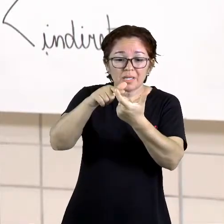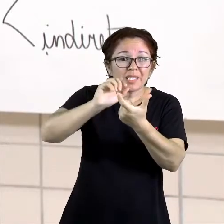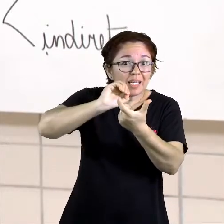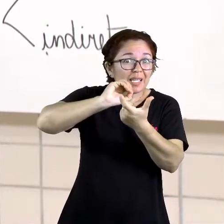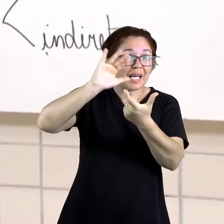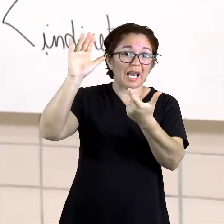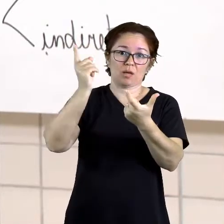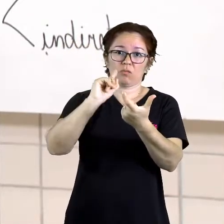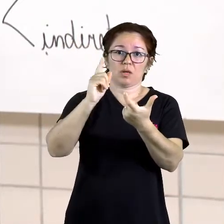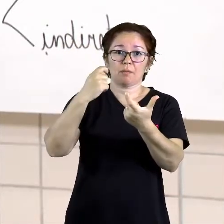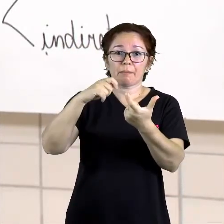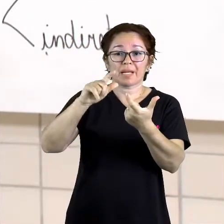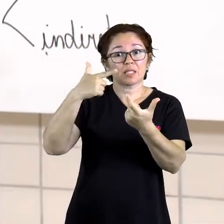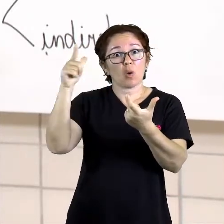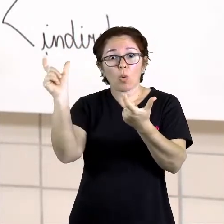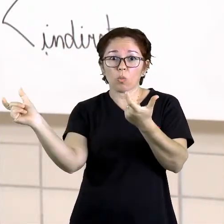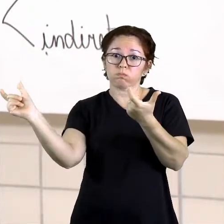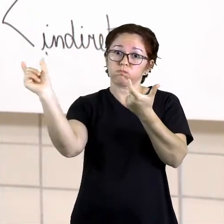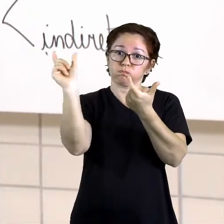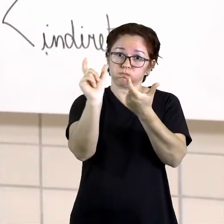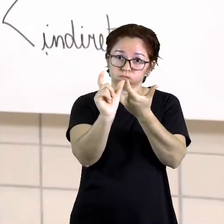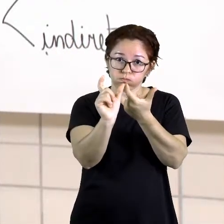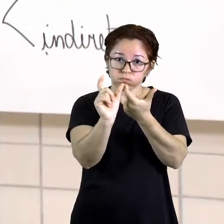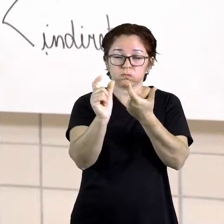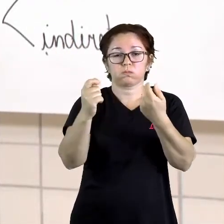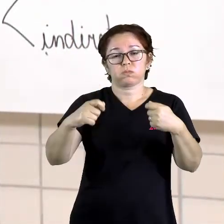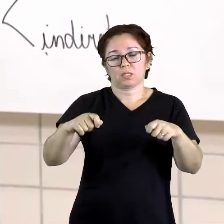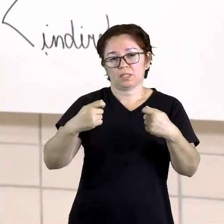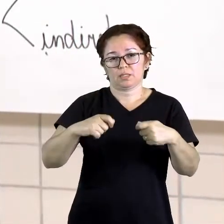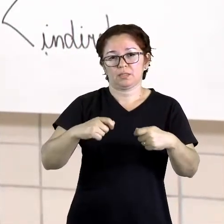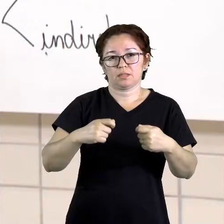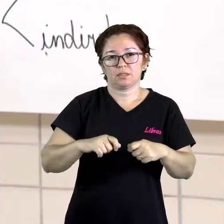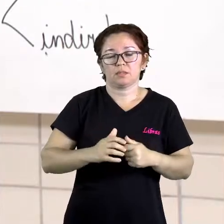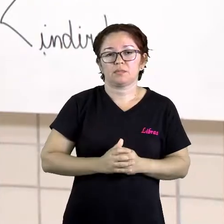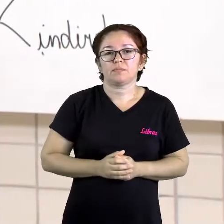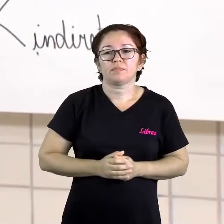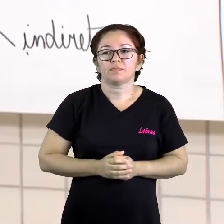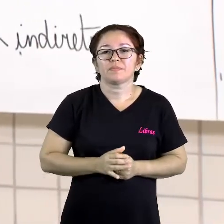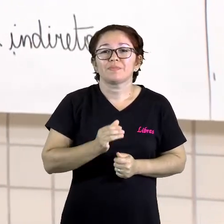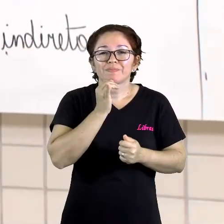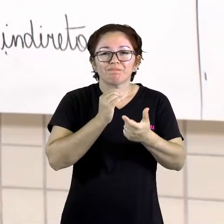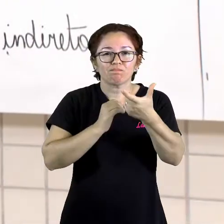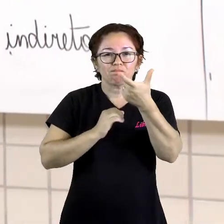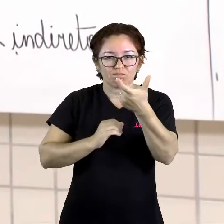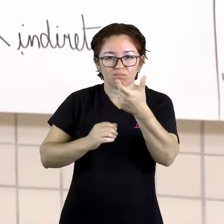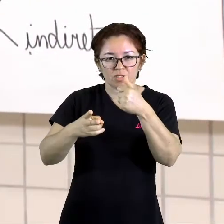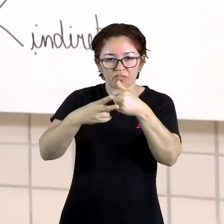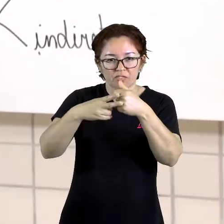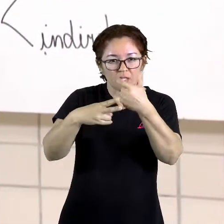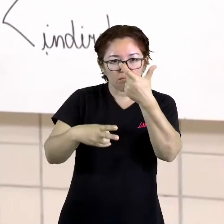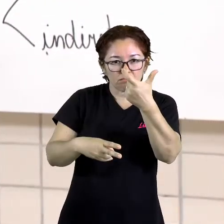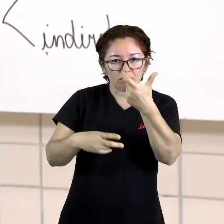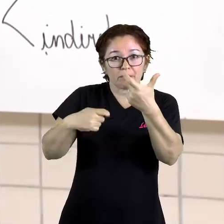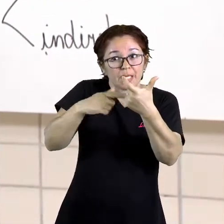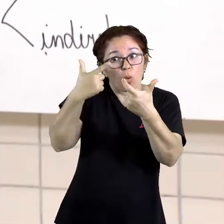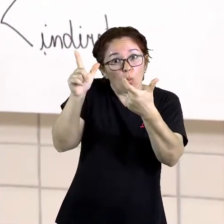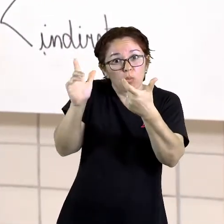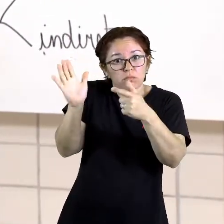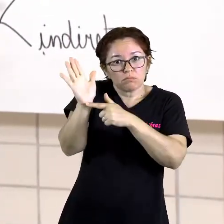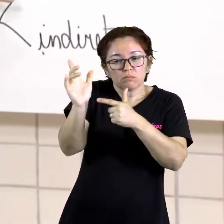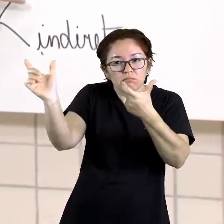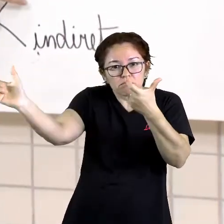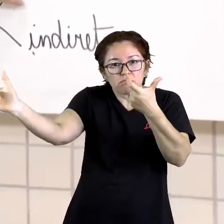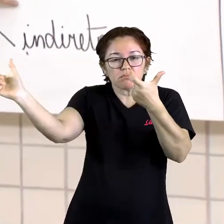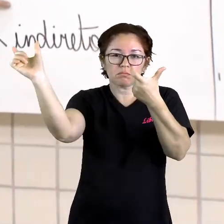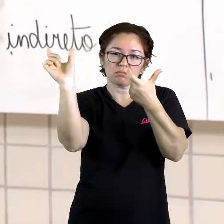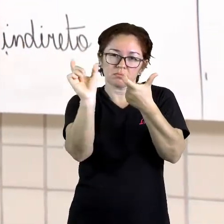precisa receber esse complemento verbal. Esse complemento ele pode vir de duas formas,